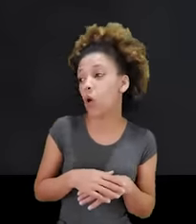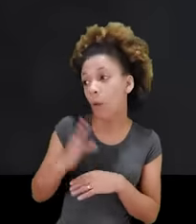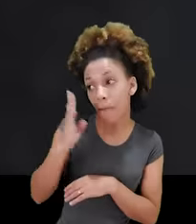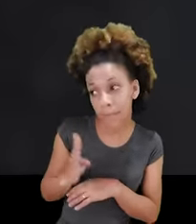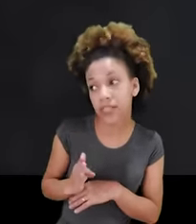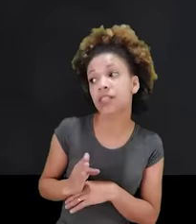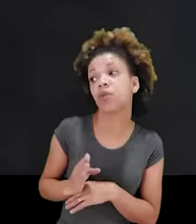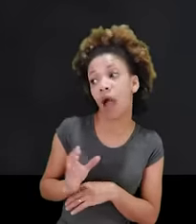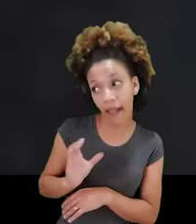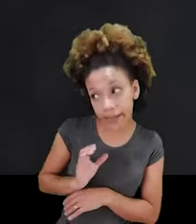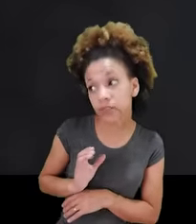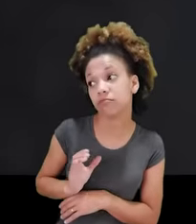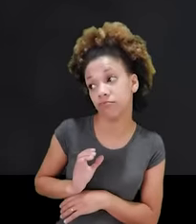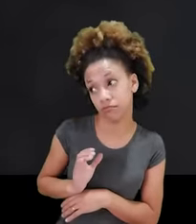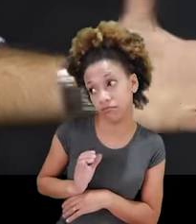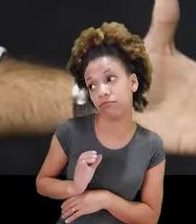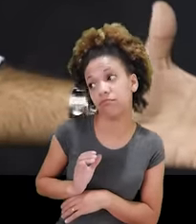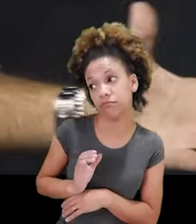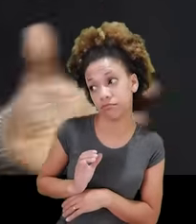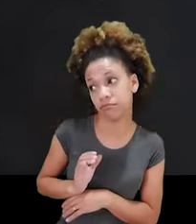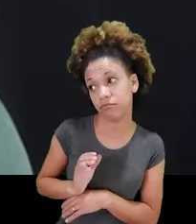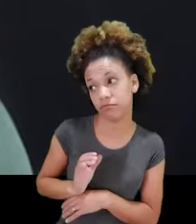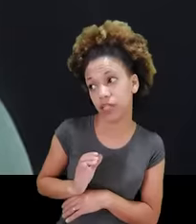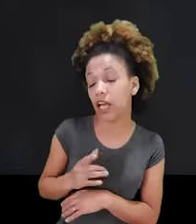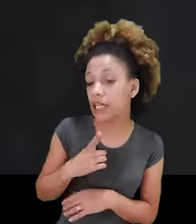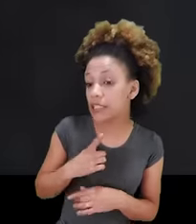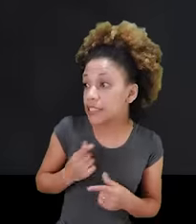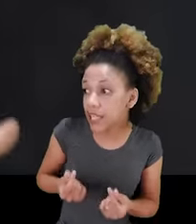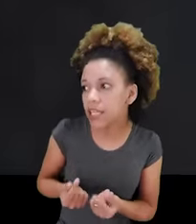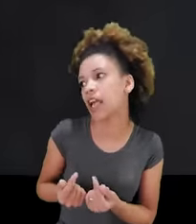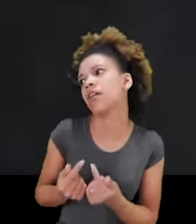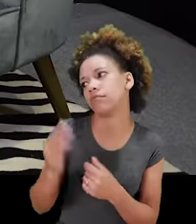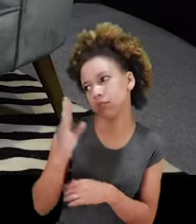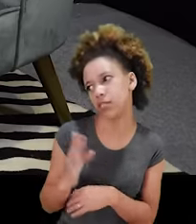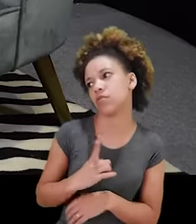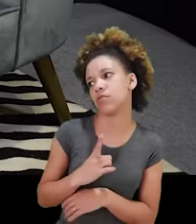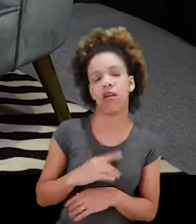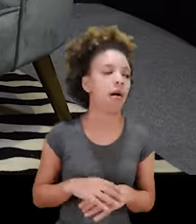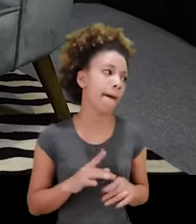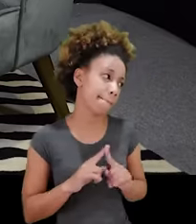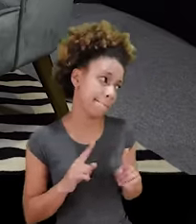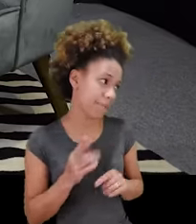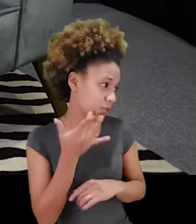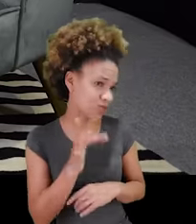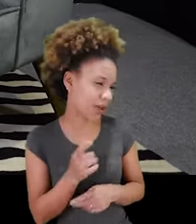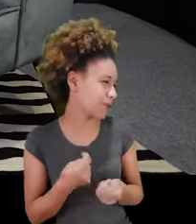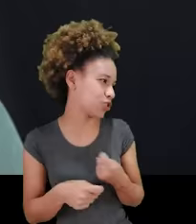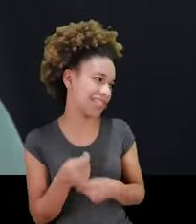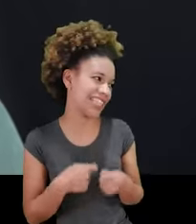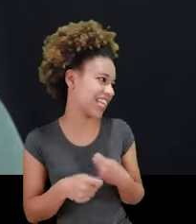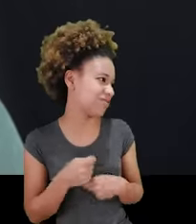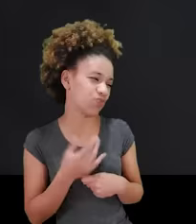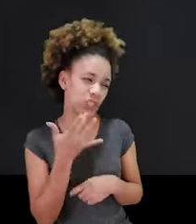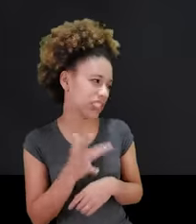rico. O Brasil é grande, mas, sim, e tem mas... muitas riquezas. Vocês têm muitas riquezas. Mas rapaz brasileiro, a gente não sabe administrar essa riqueza. A